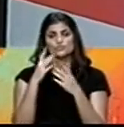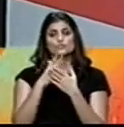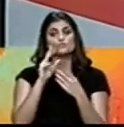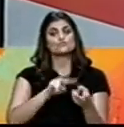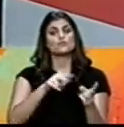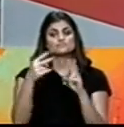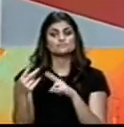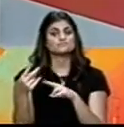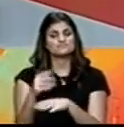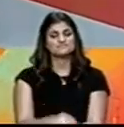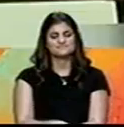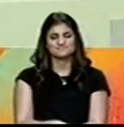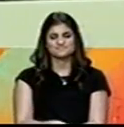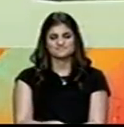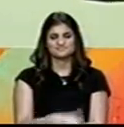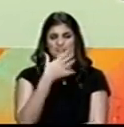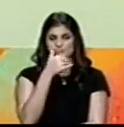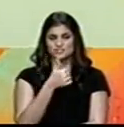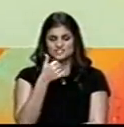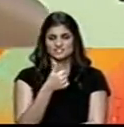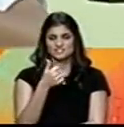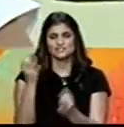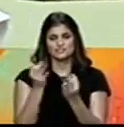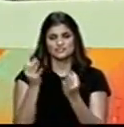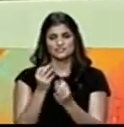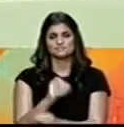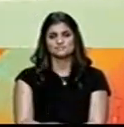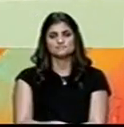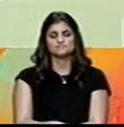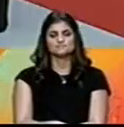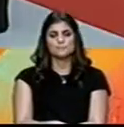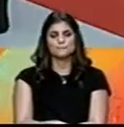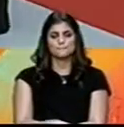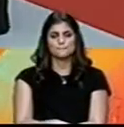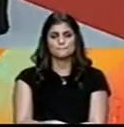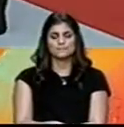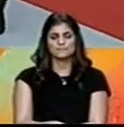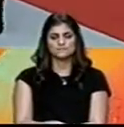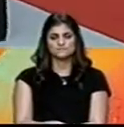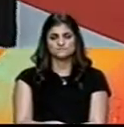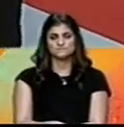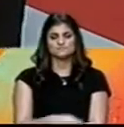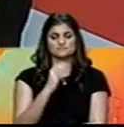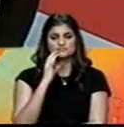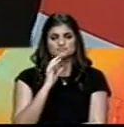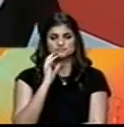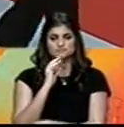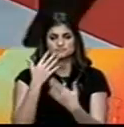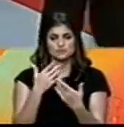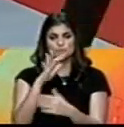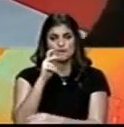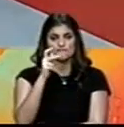Que linda. Foste muito um DHL da vida. Um não? DHL. E exatamente. Exatamente. Então, para fazermos as